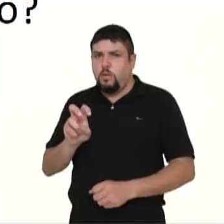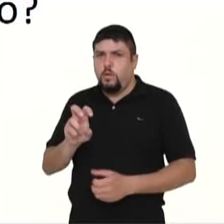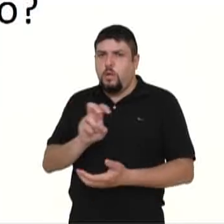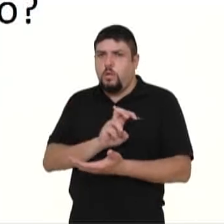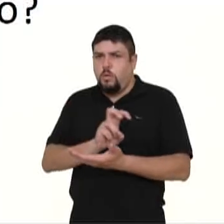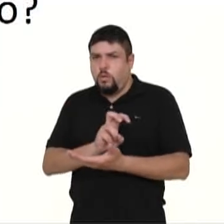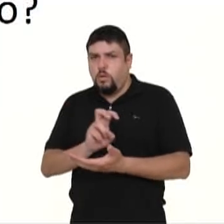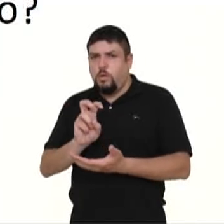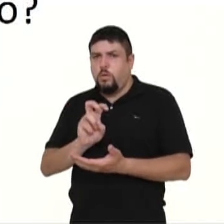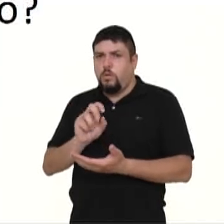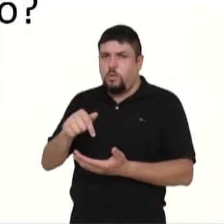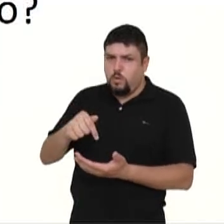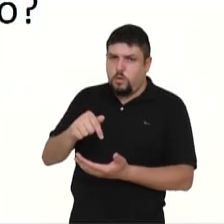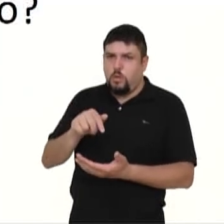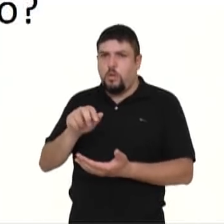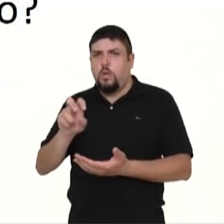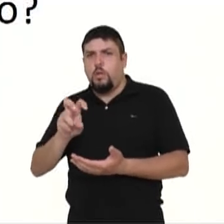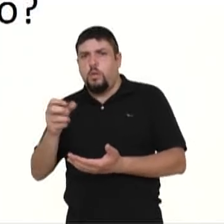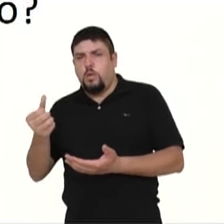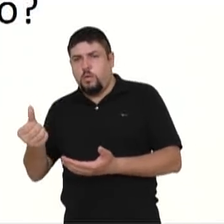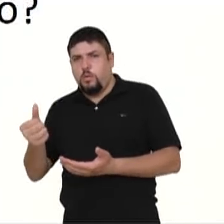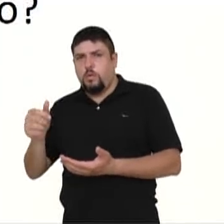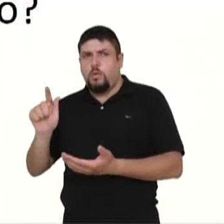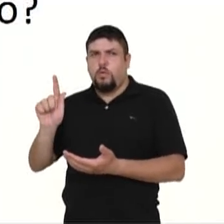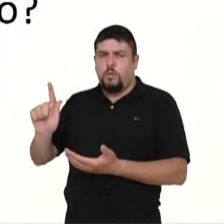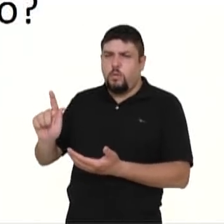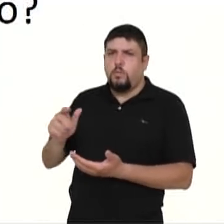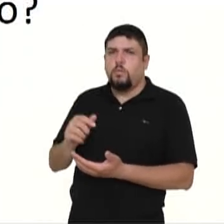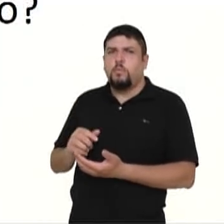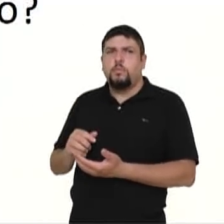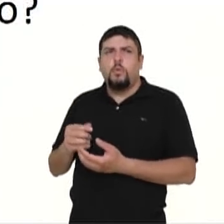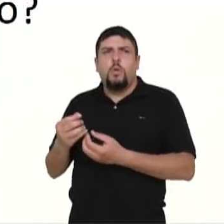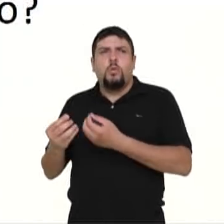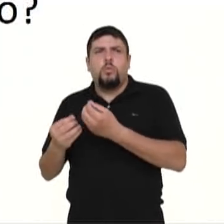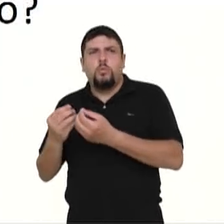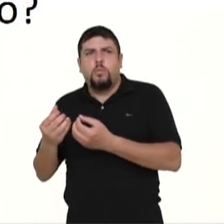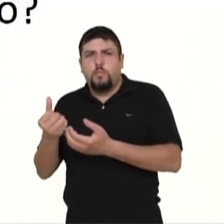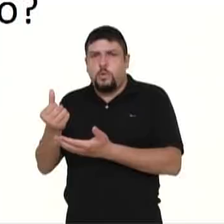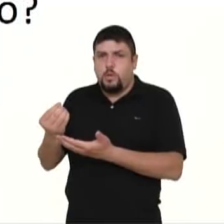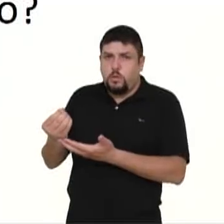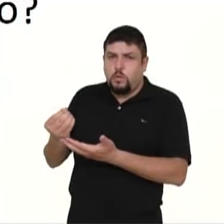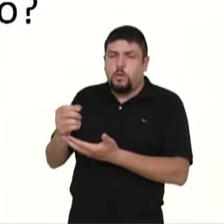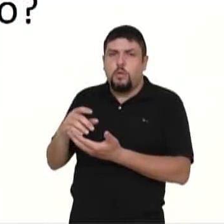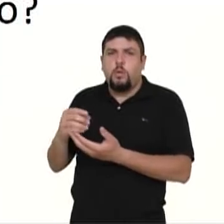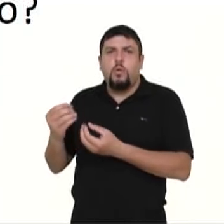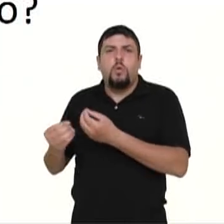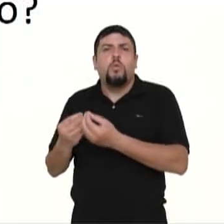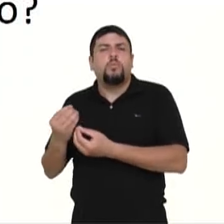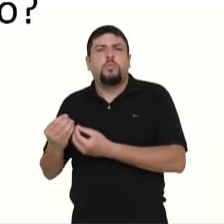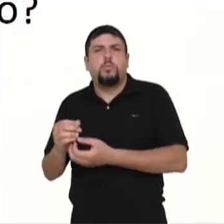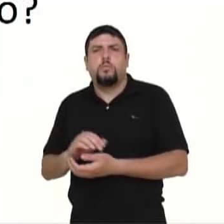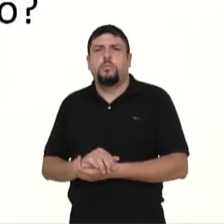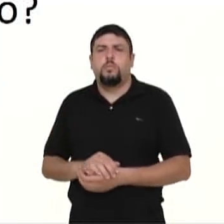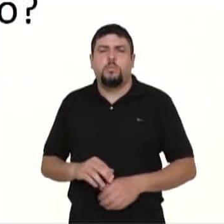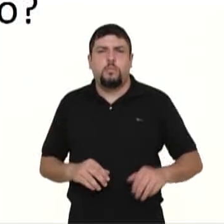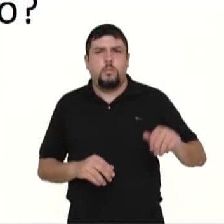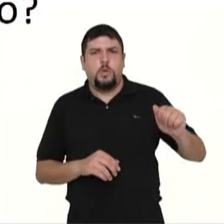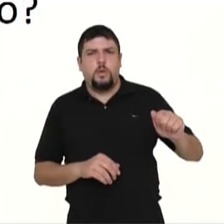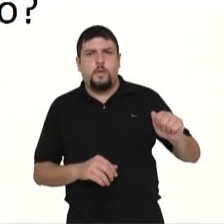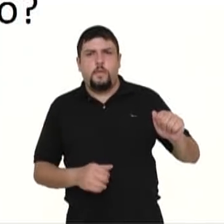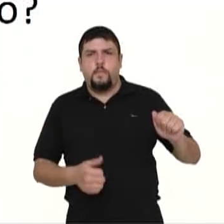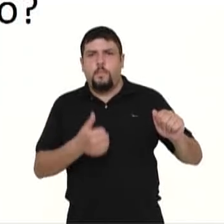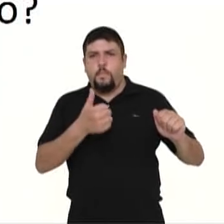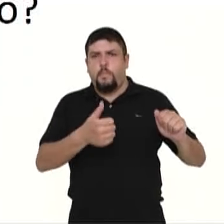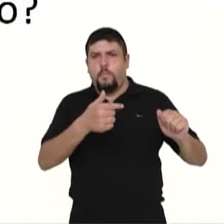e 60 gramas, qual deve ser a informação de peso no rótulo deste produto? Então tem aqui as alternativas. Alternativa A,